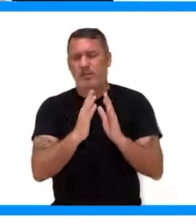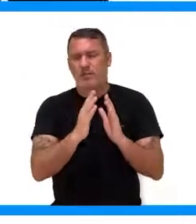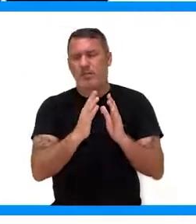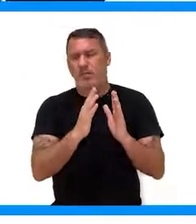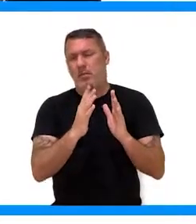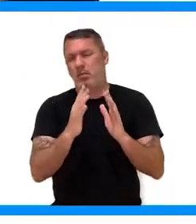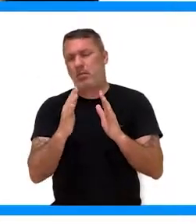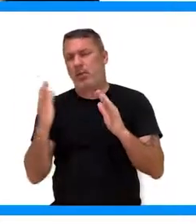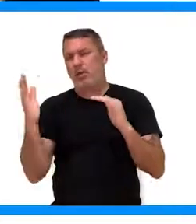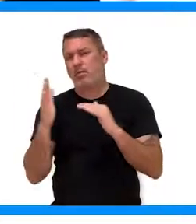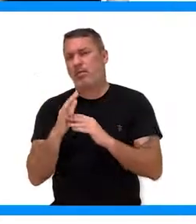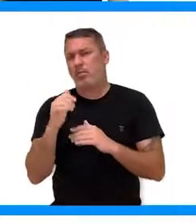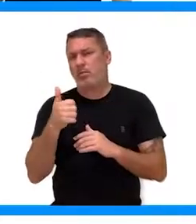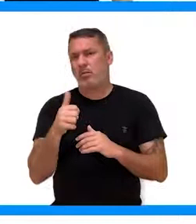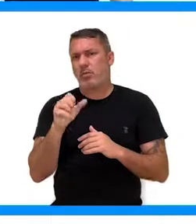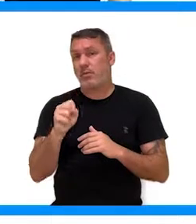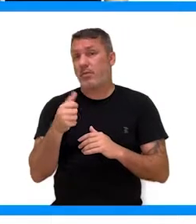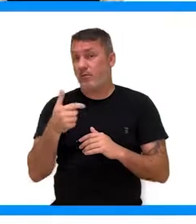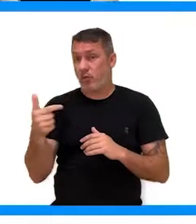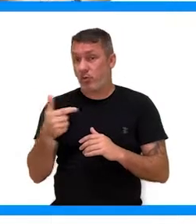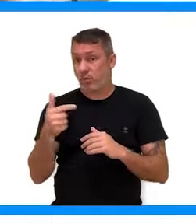começando efetivamente a colonização, até